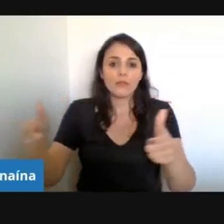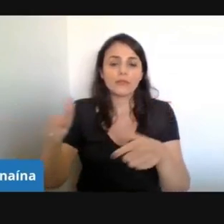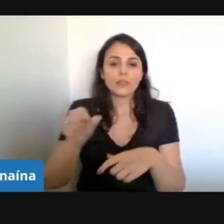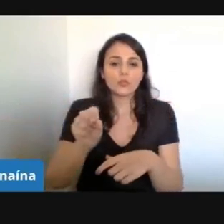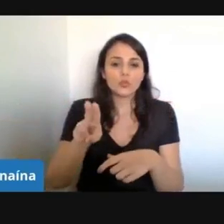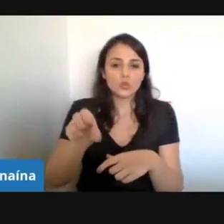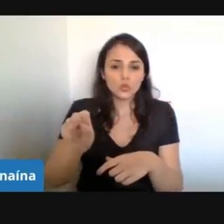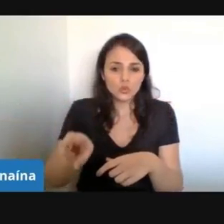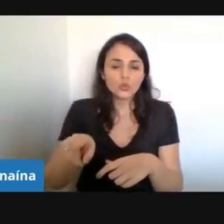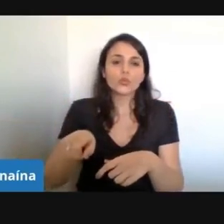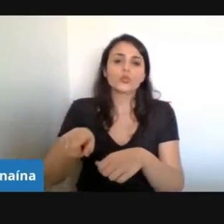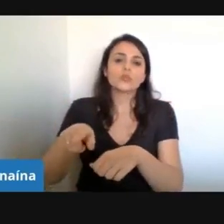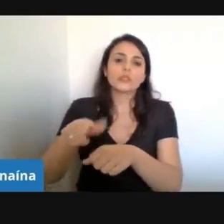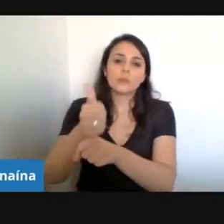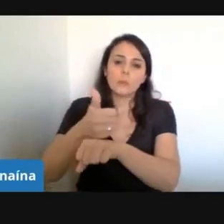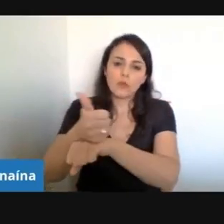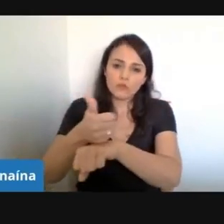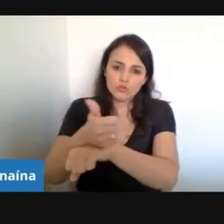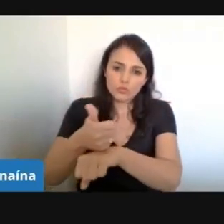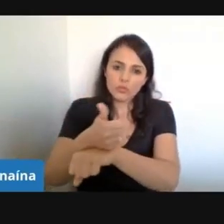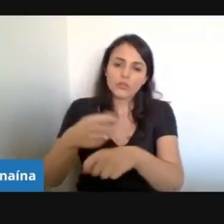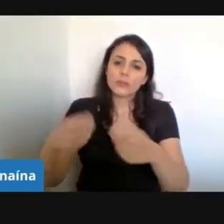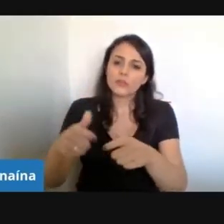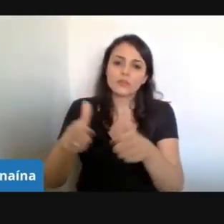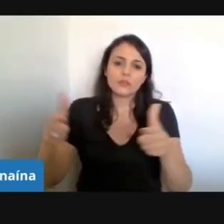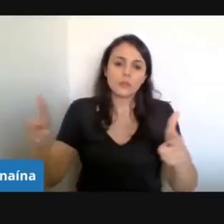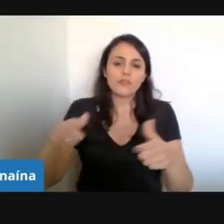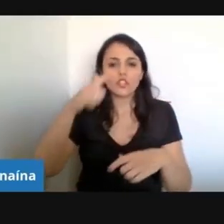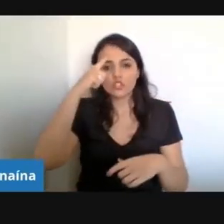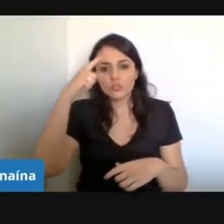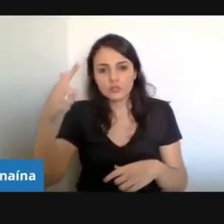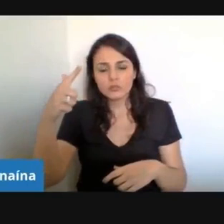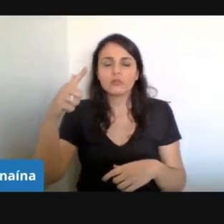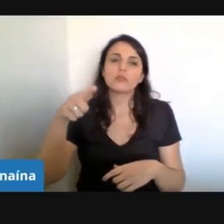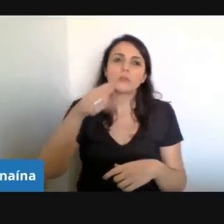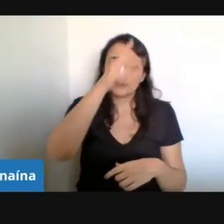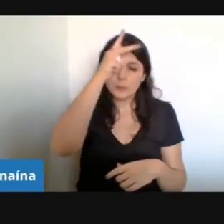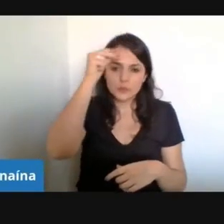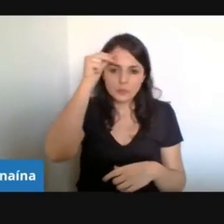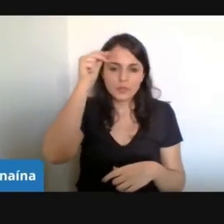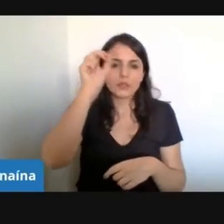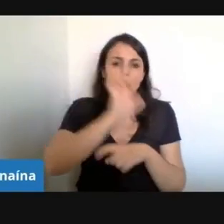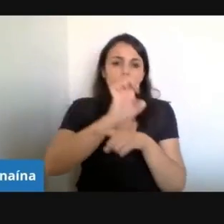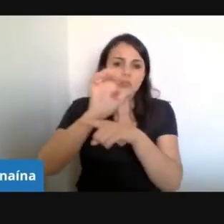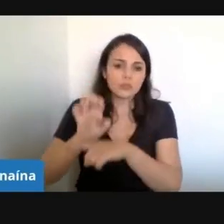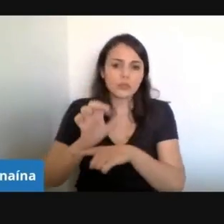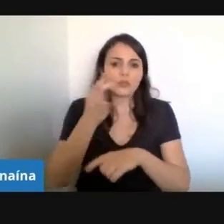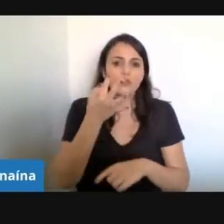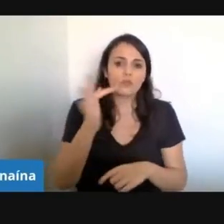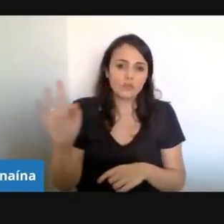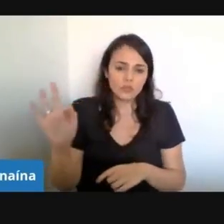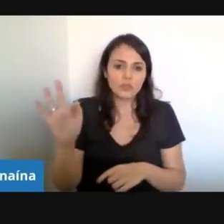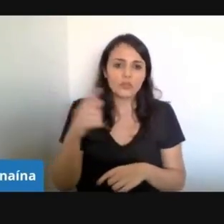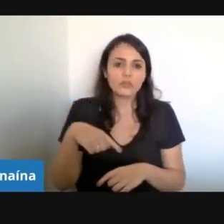de profissionais de saúde em todos os níveis de gestão, municipal, estadual e também federal, né,